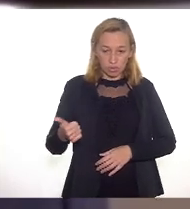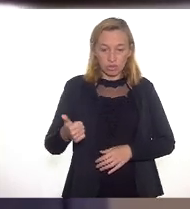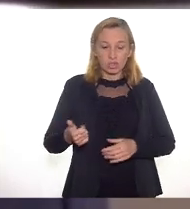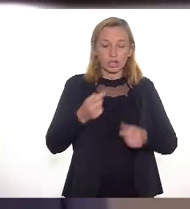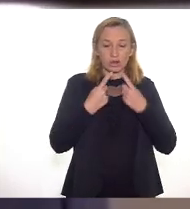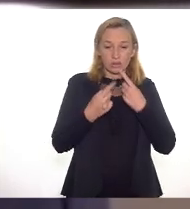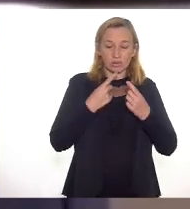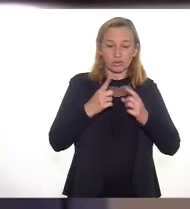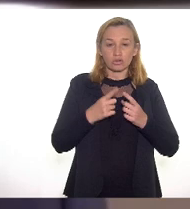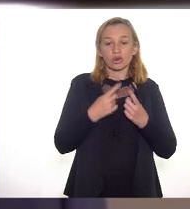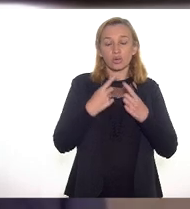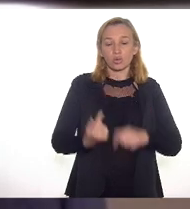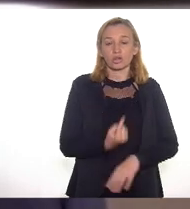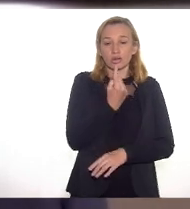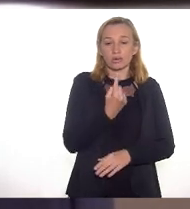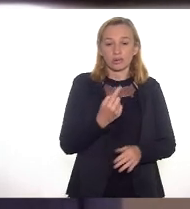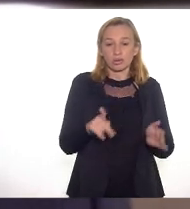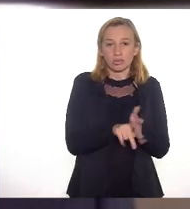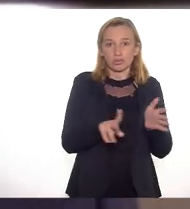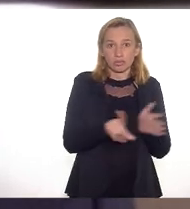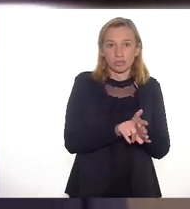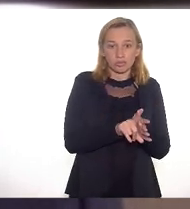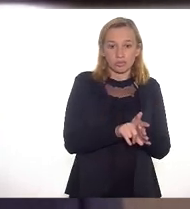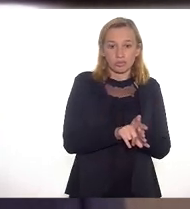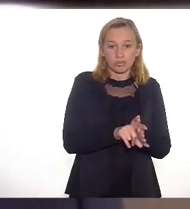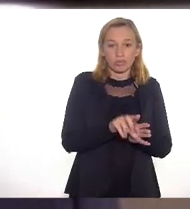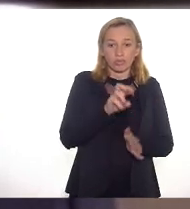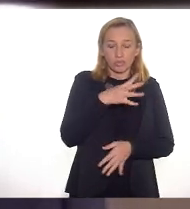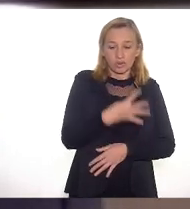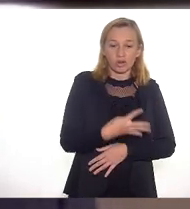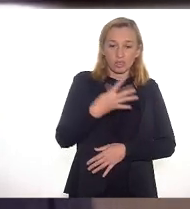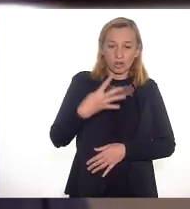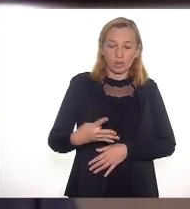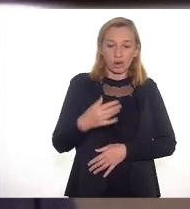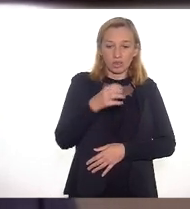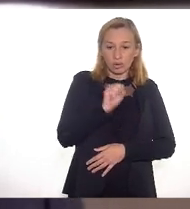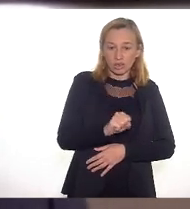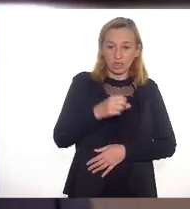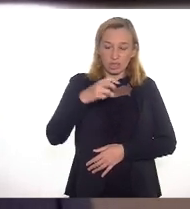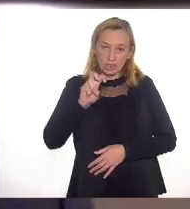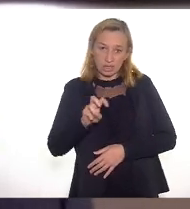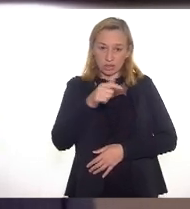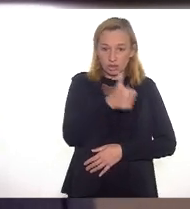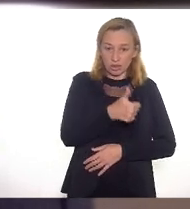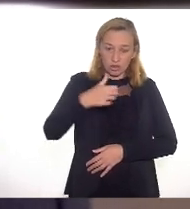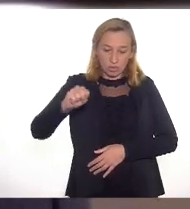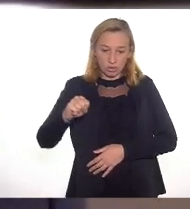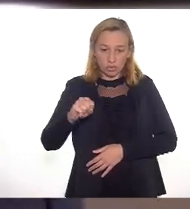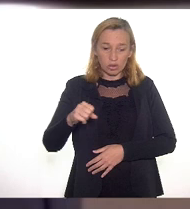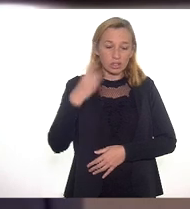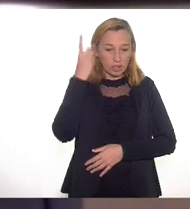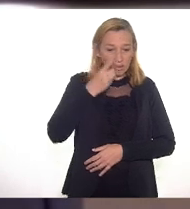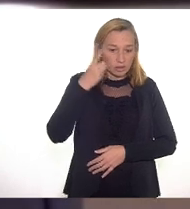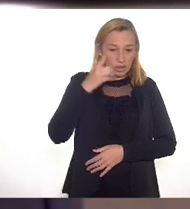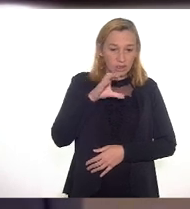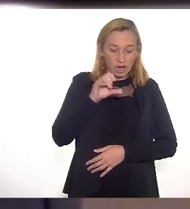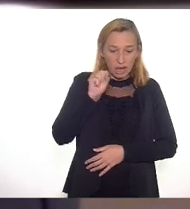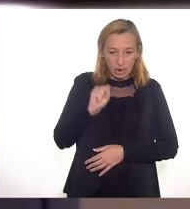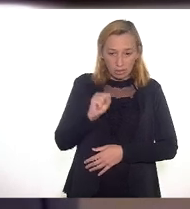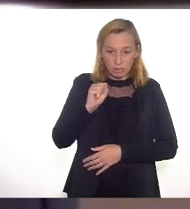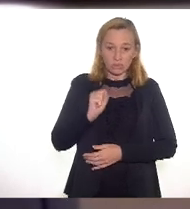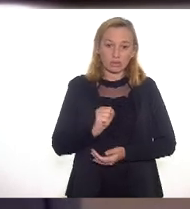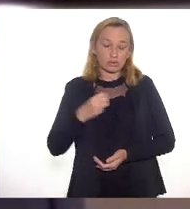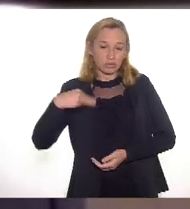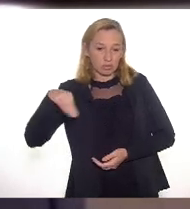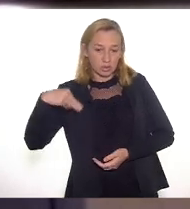de urgência, em votação e discussão única, projeto de lei 4485 de 18, de autoria do deputado Carlos Mink, considera